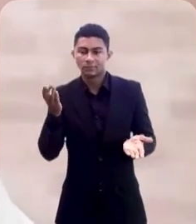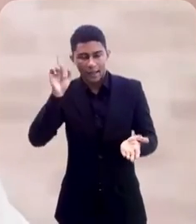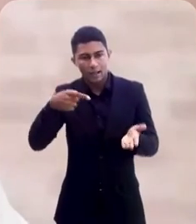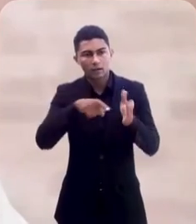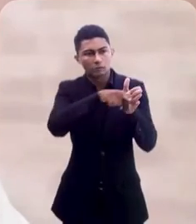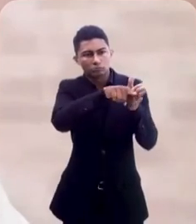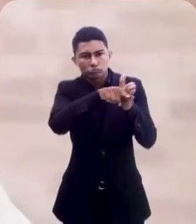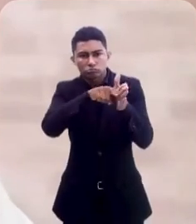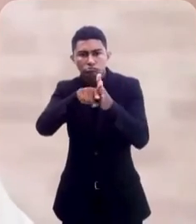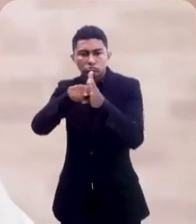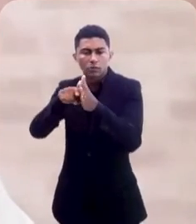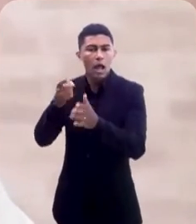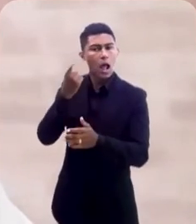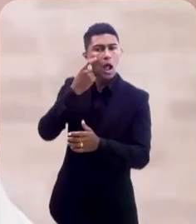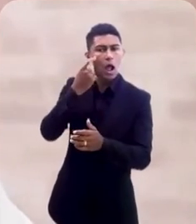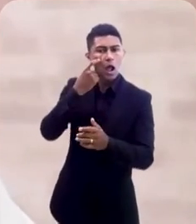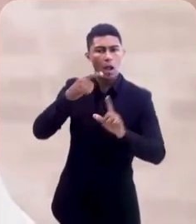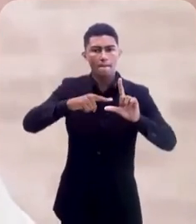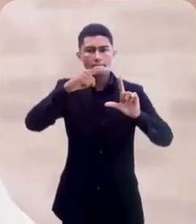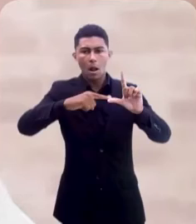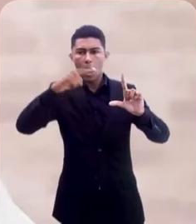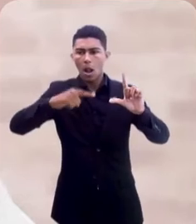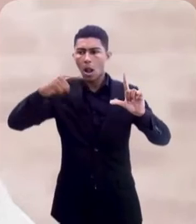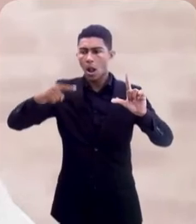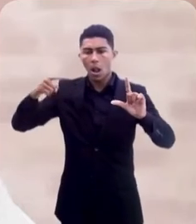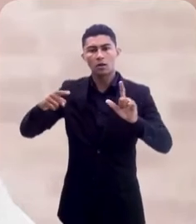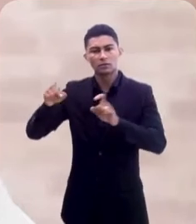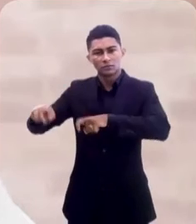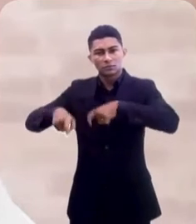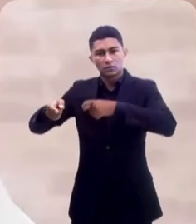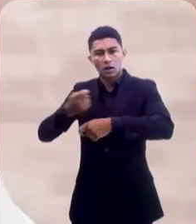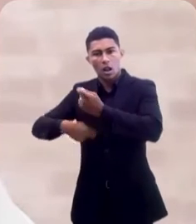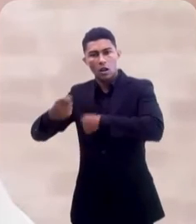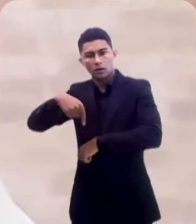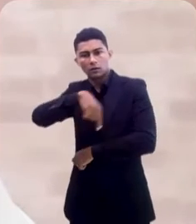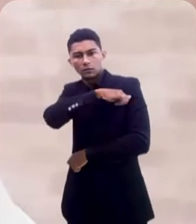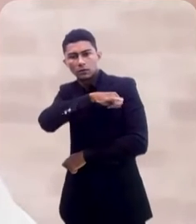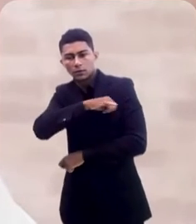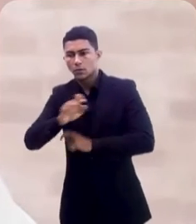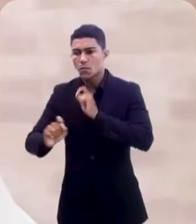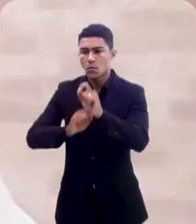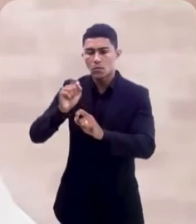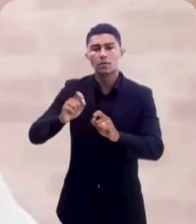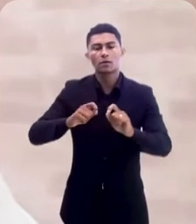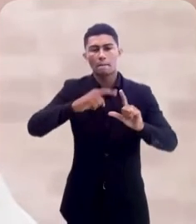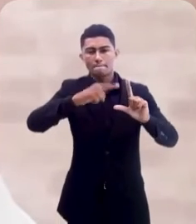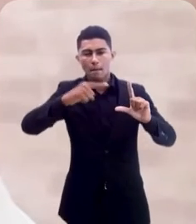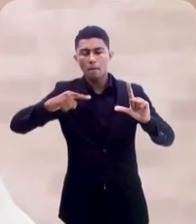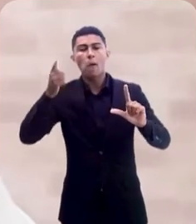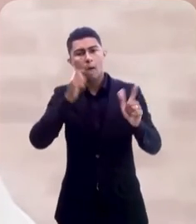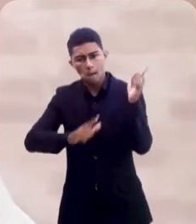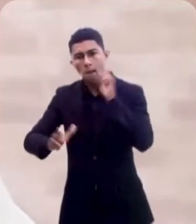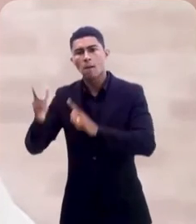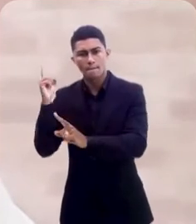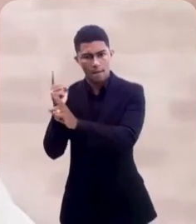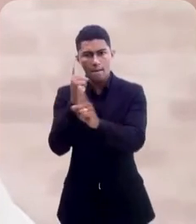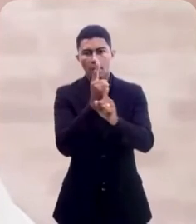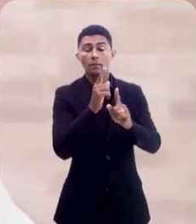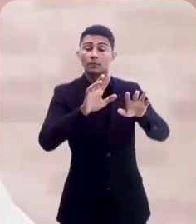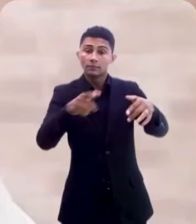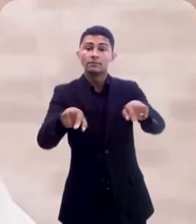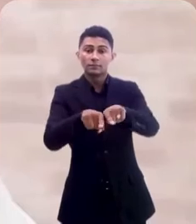da mensuração dos números do agronegócio fluminense, é essa união